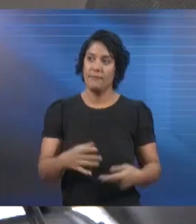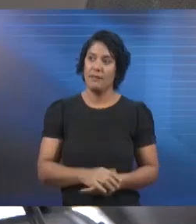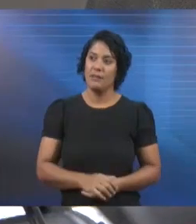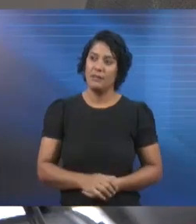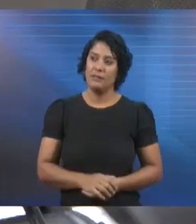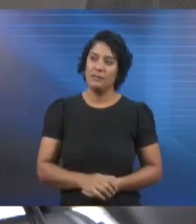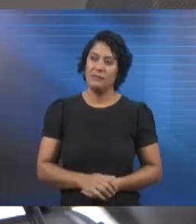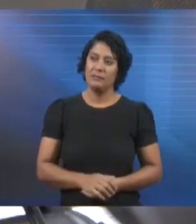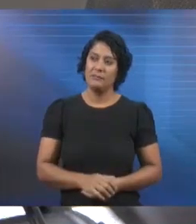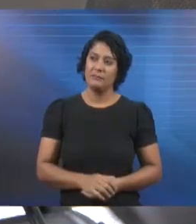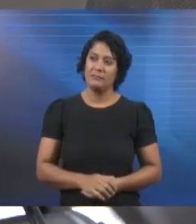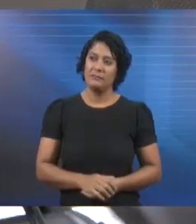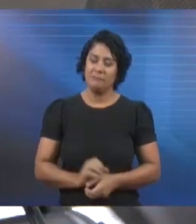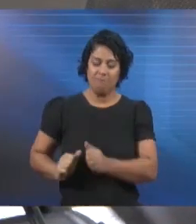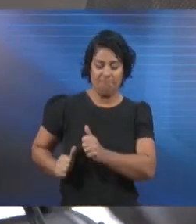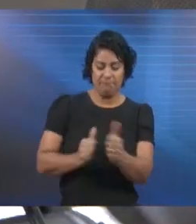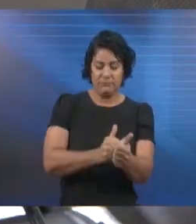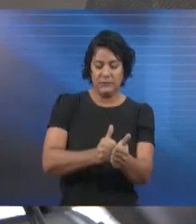de